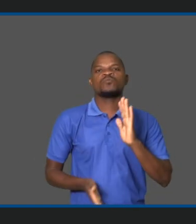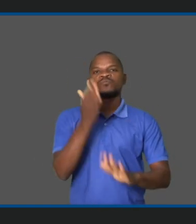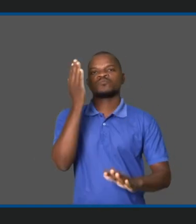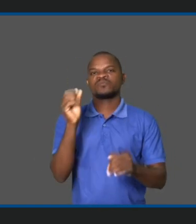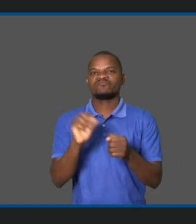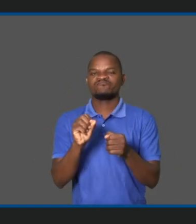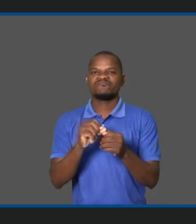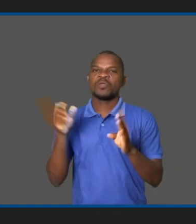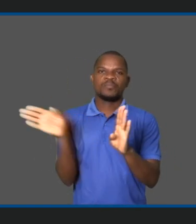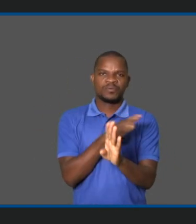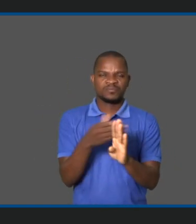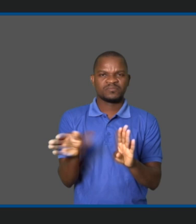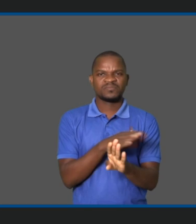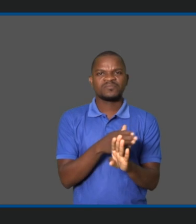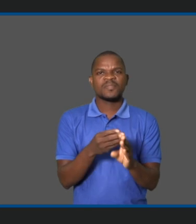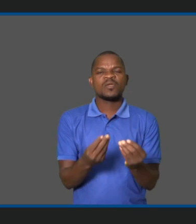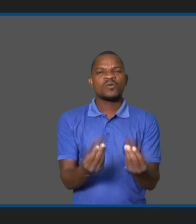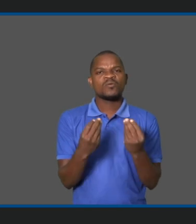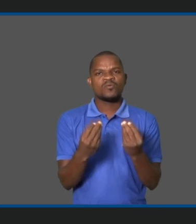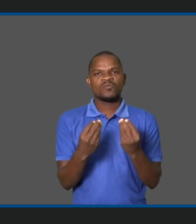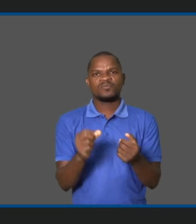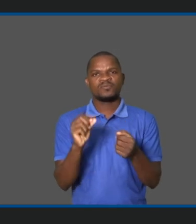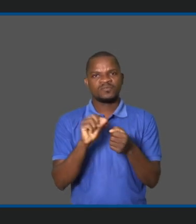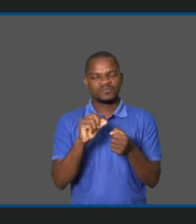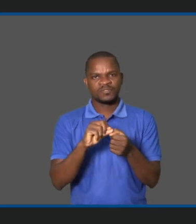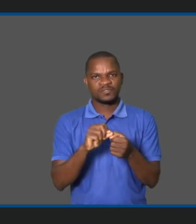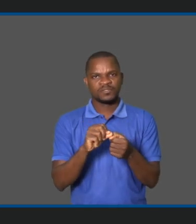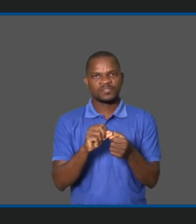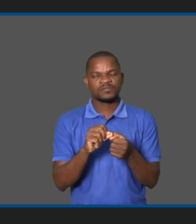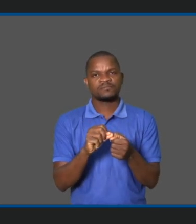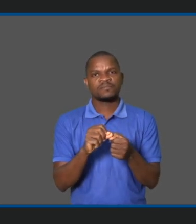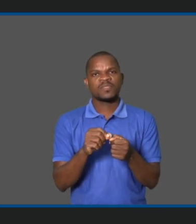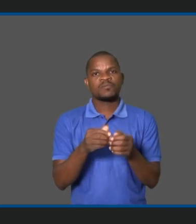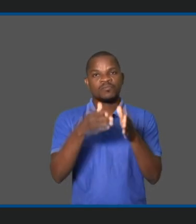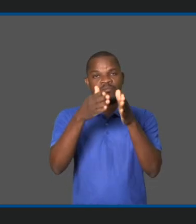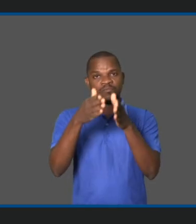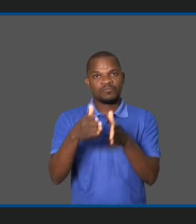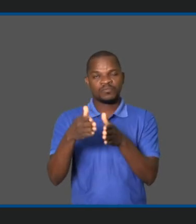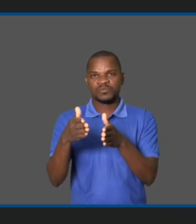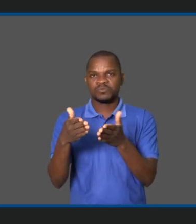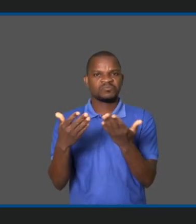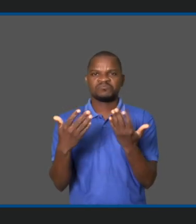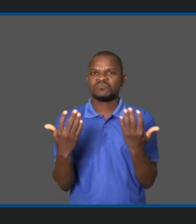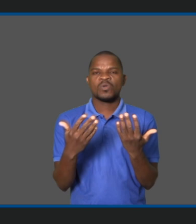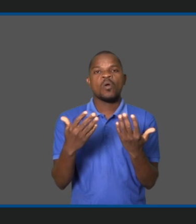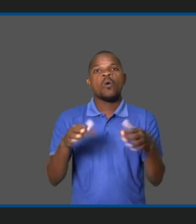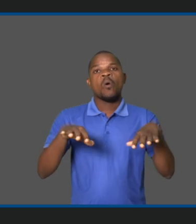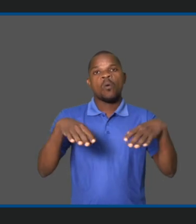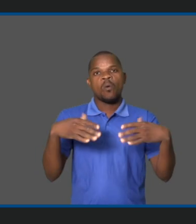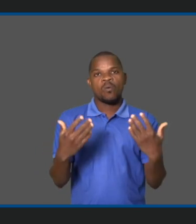naquelas palavras ofensivas que foram preferidas pelo agente, o agente poderia